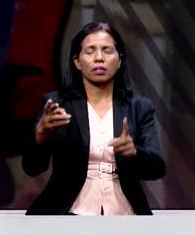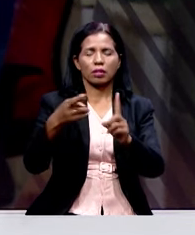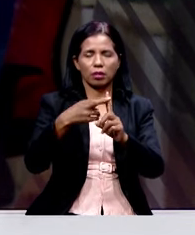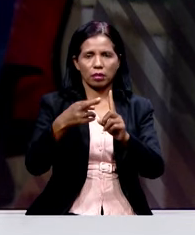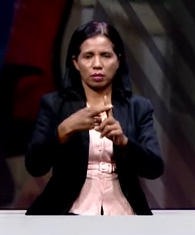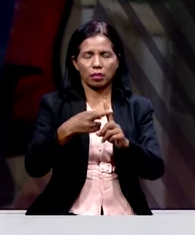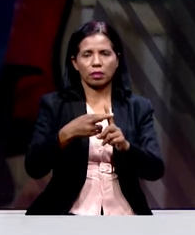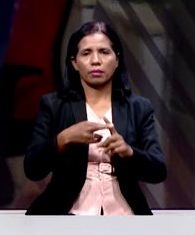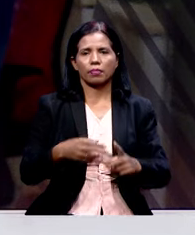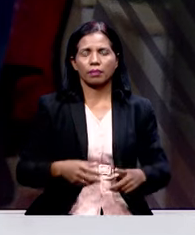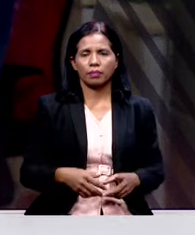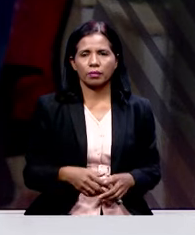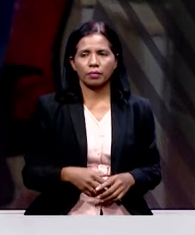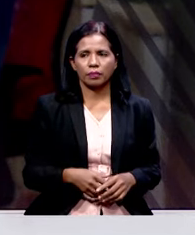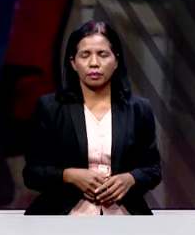Cruz.